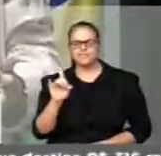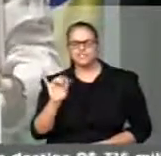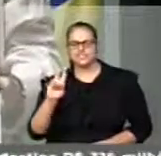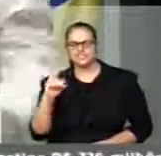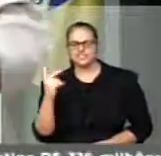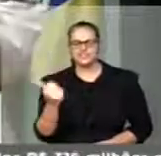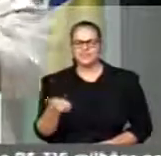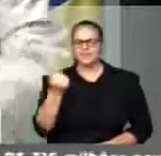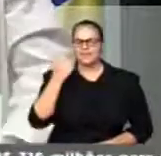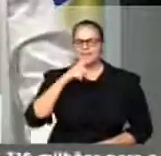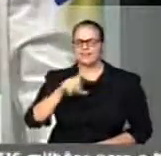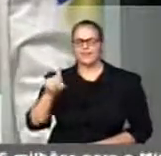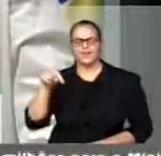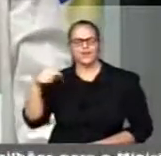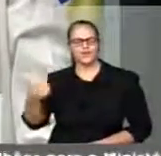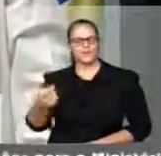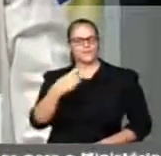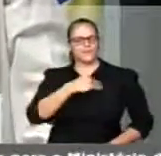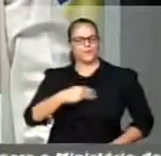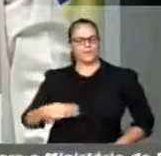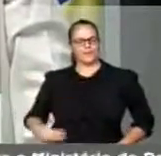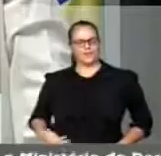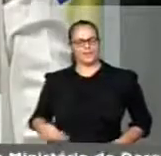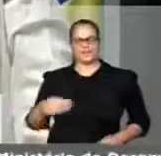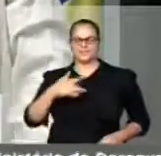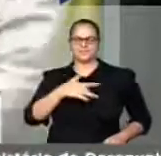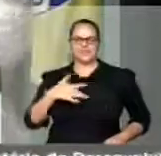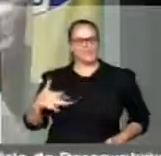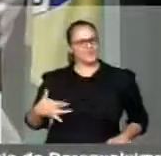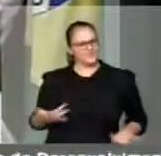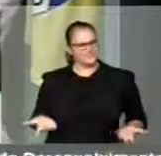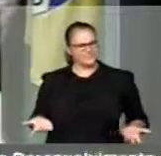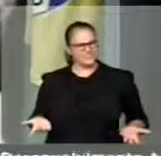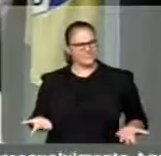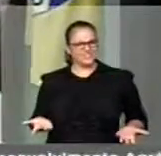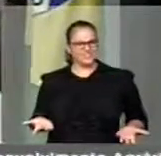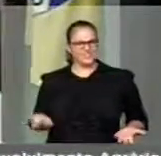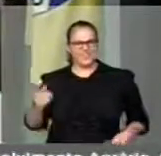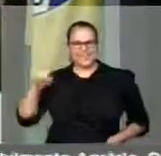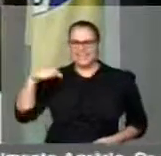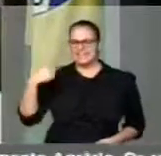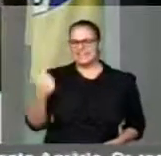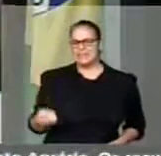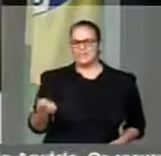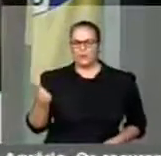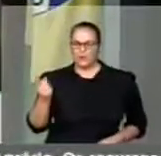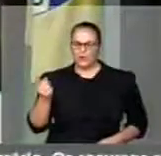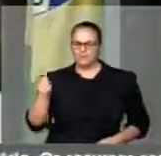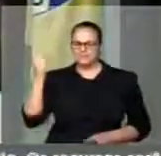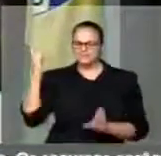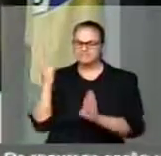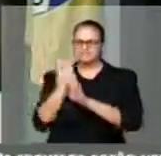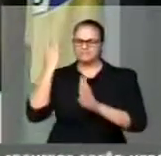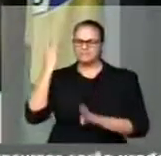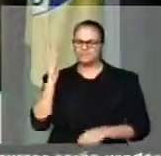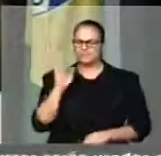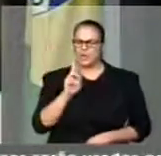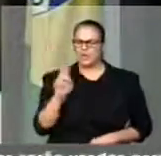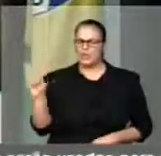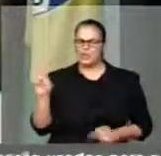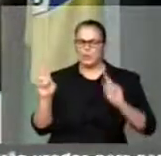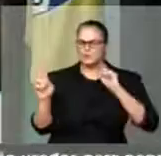prêmio o Ministério da Saúde e que depois tem seu nome aí lameado na venda e